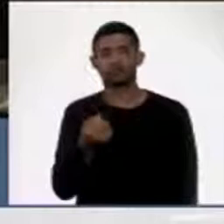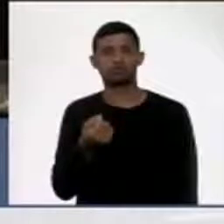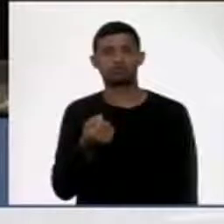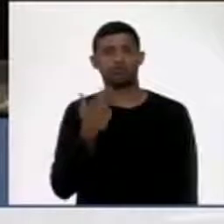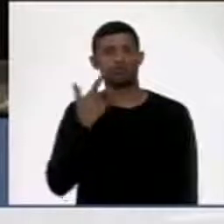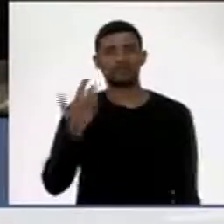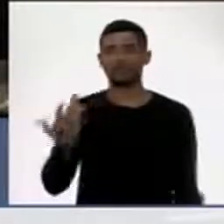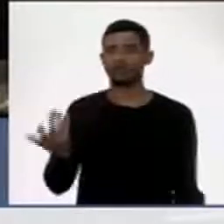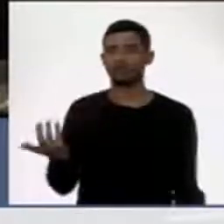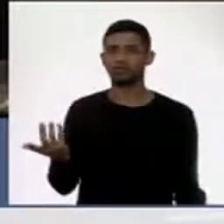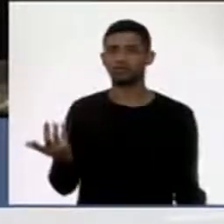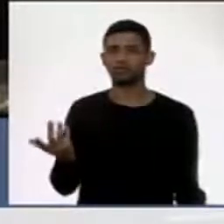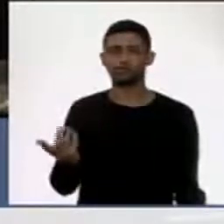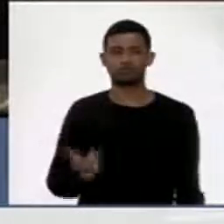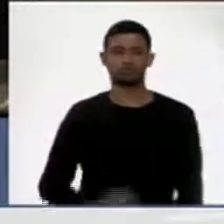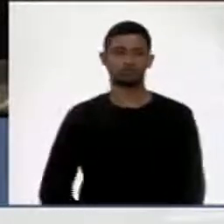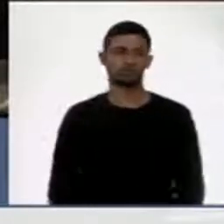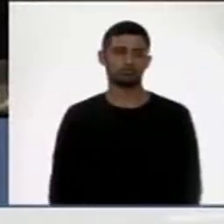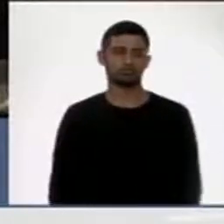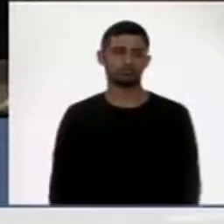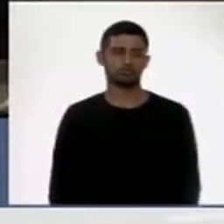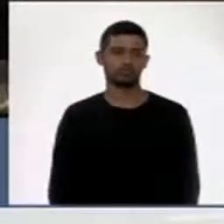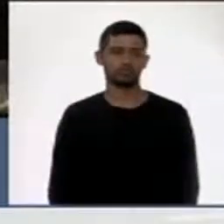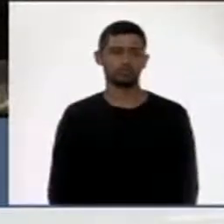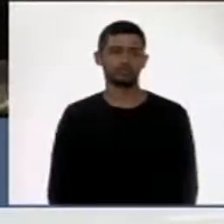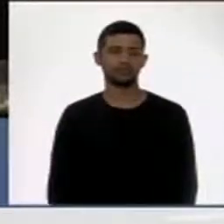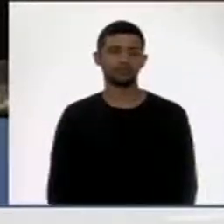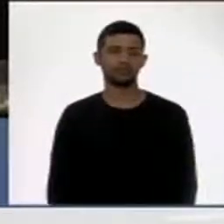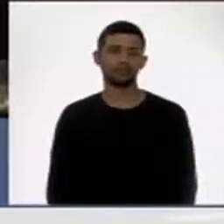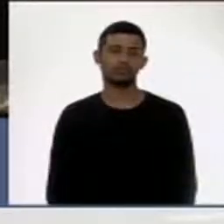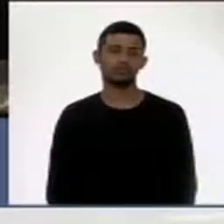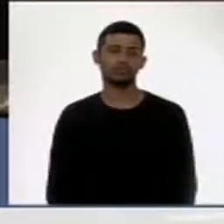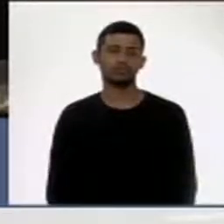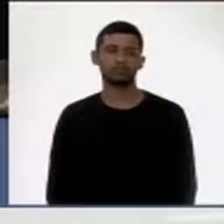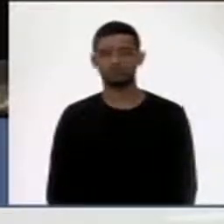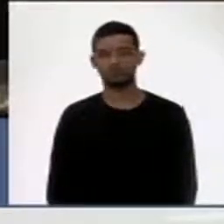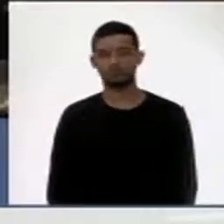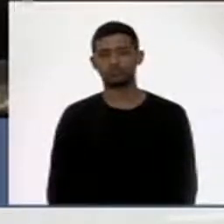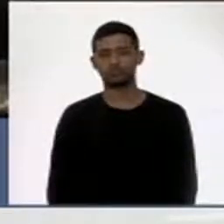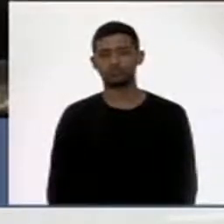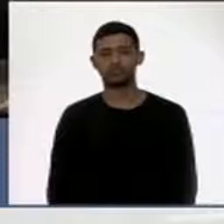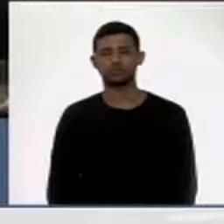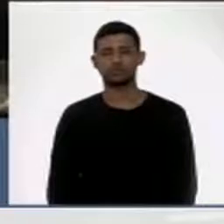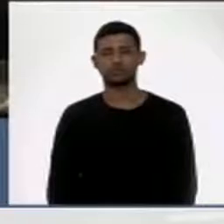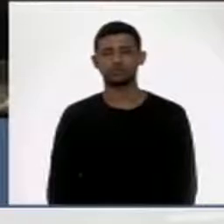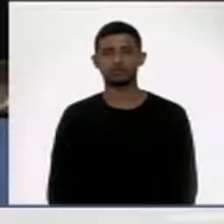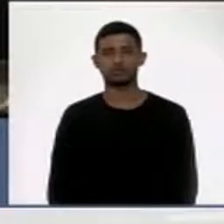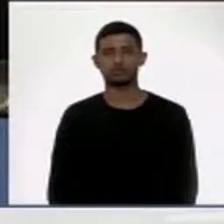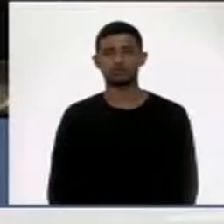sobre tudo. Desde quando a corte maior